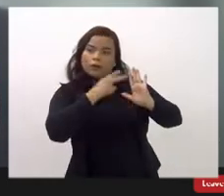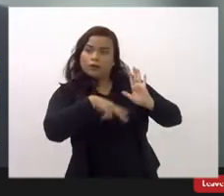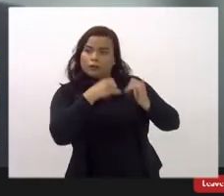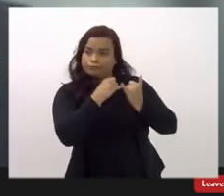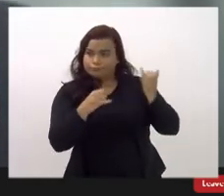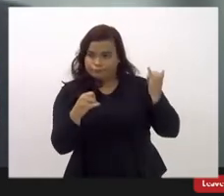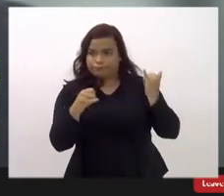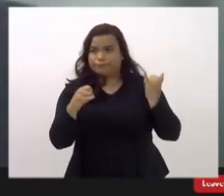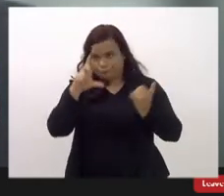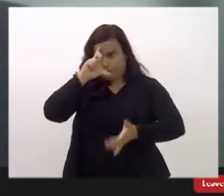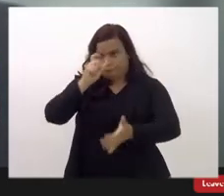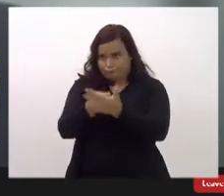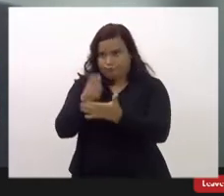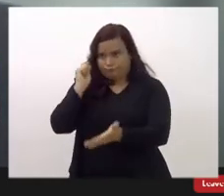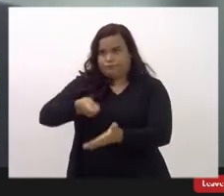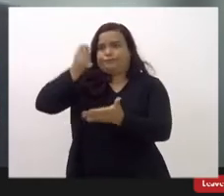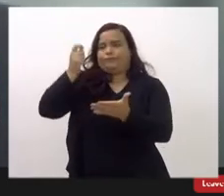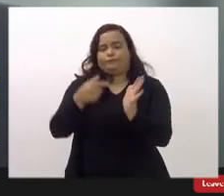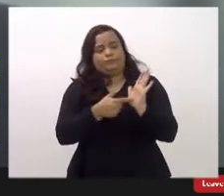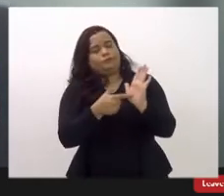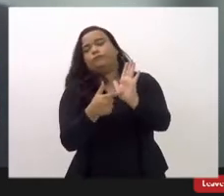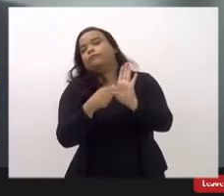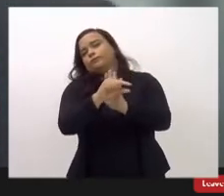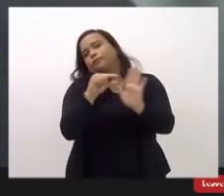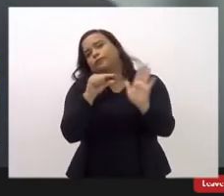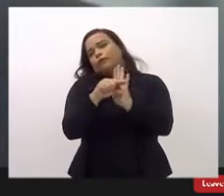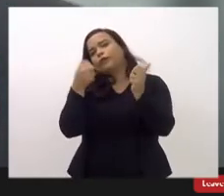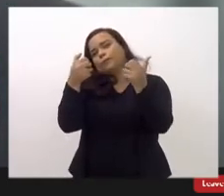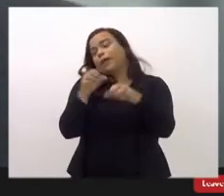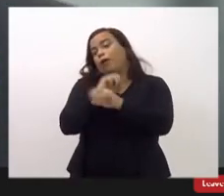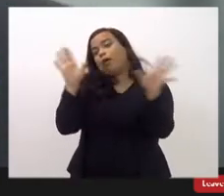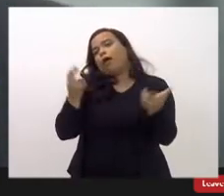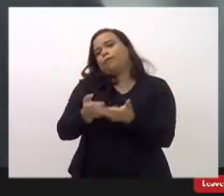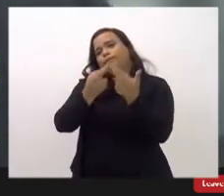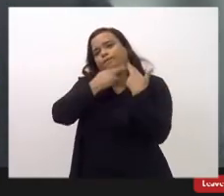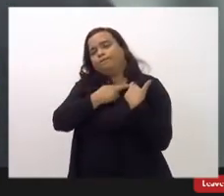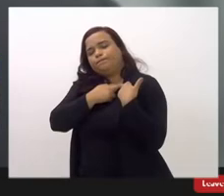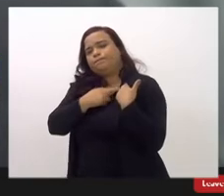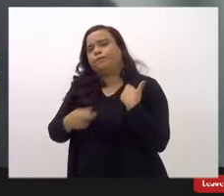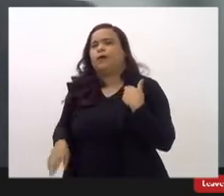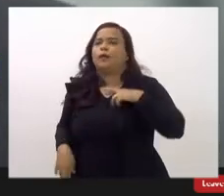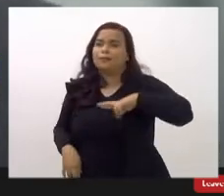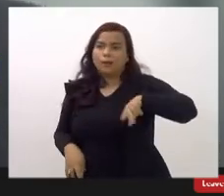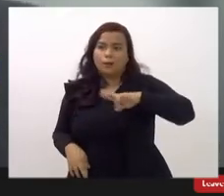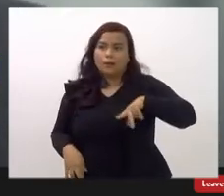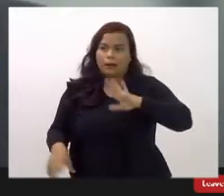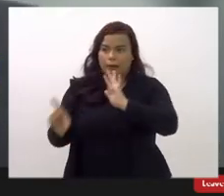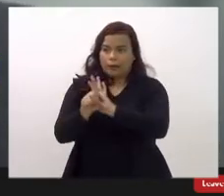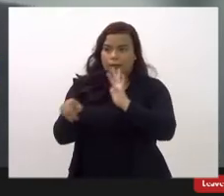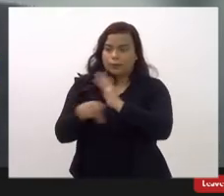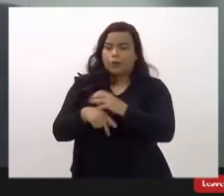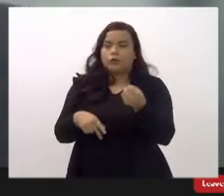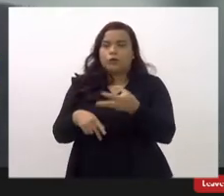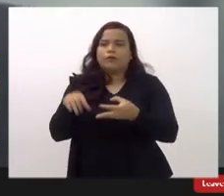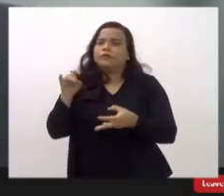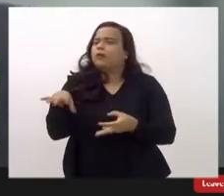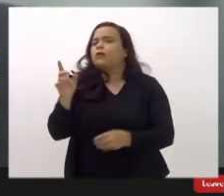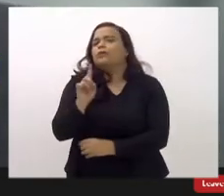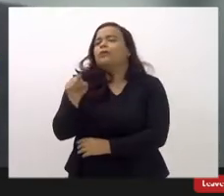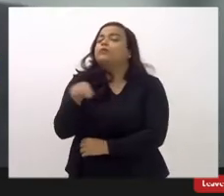sentença para deixar bastante claro essa responsabilidade, não apenas pela nova legislação aprovada, mas também